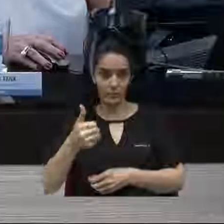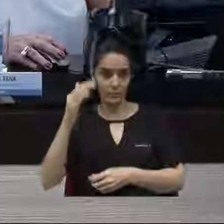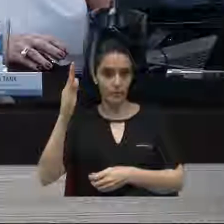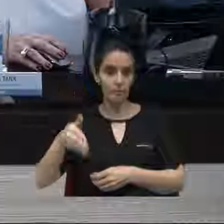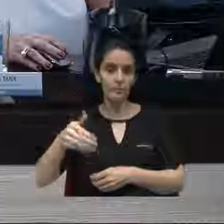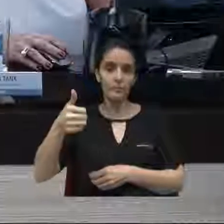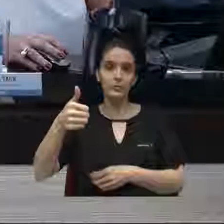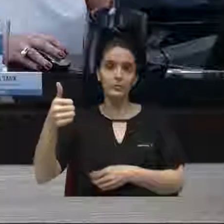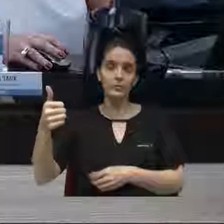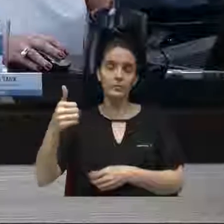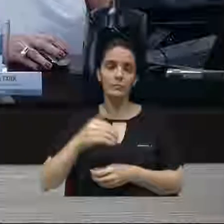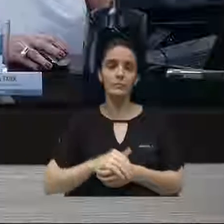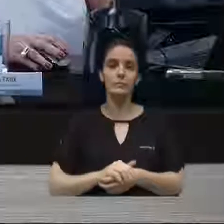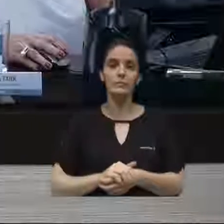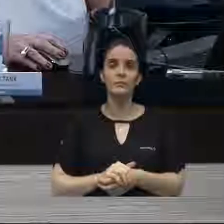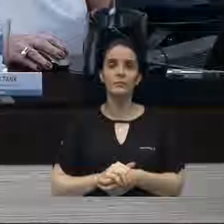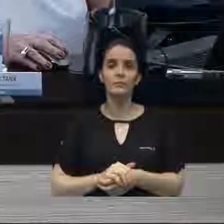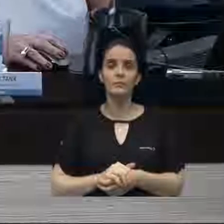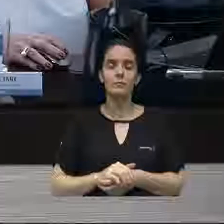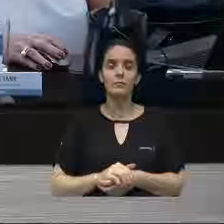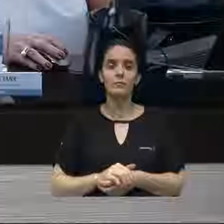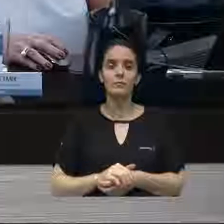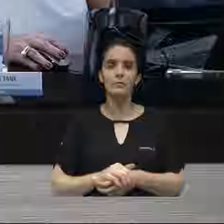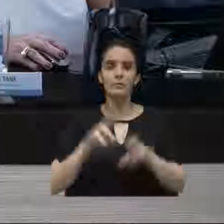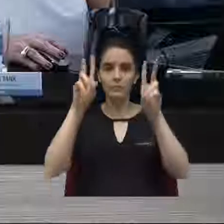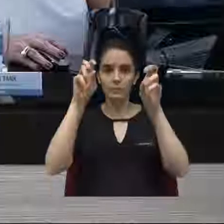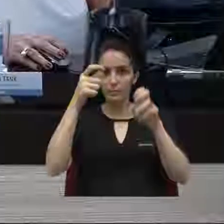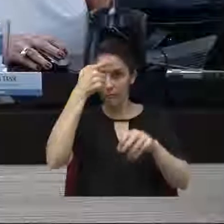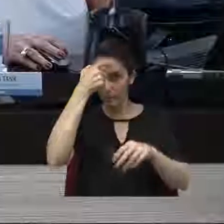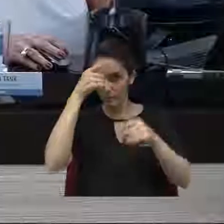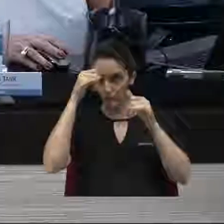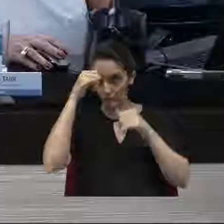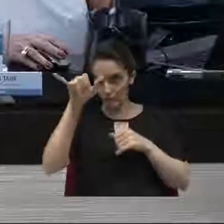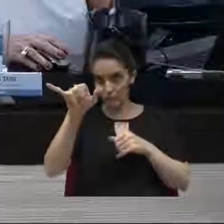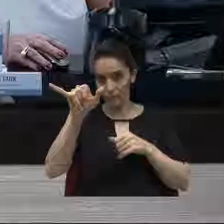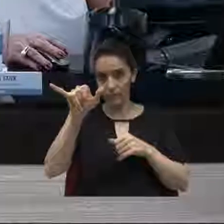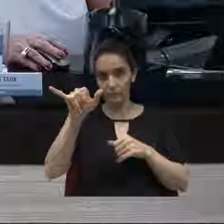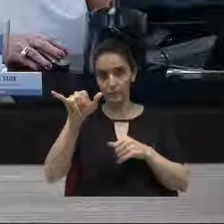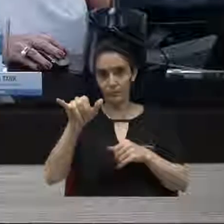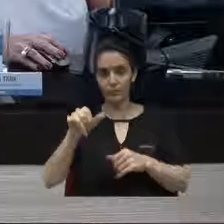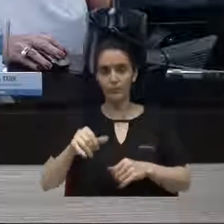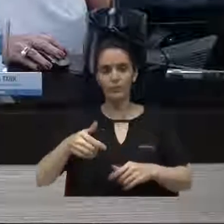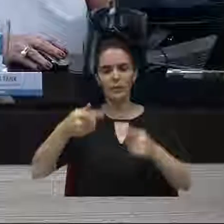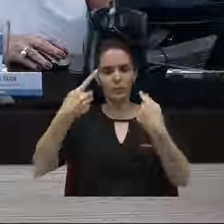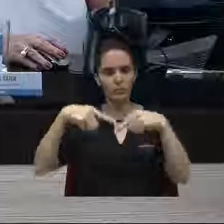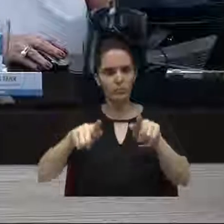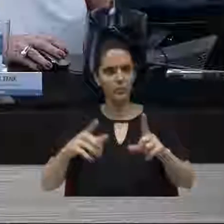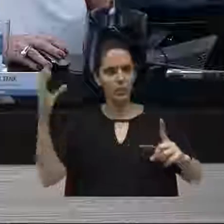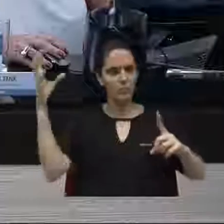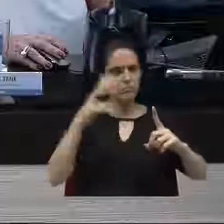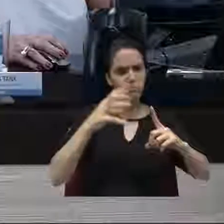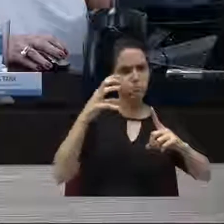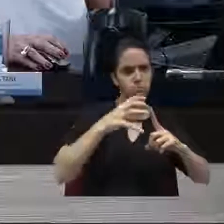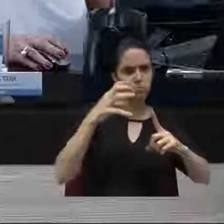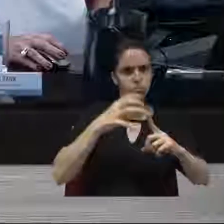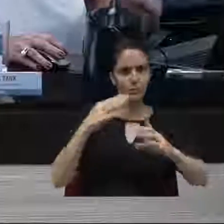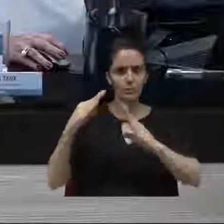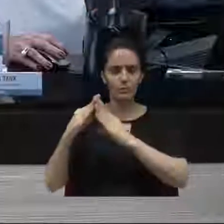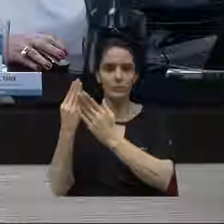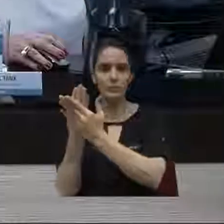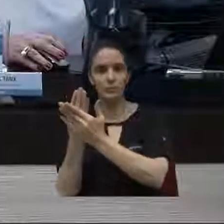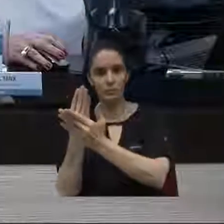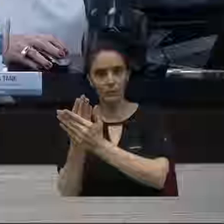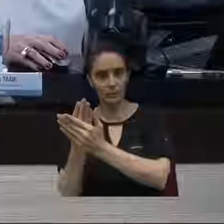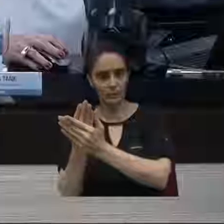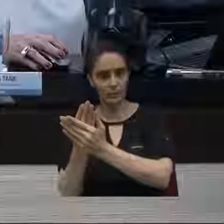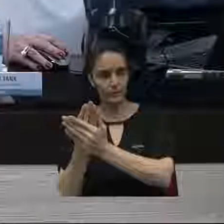4661/2011, relativa à conscientização, prevenção e combate ao bullying escolar no Sistema Municipal de Ensino do